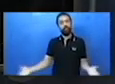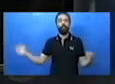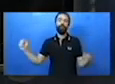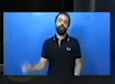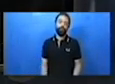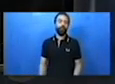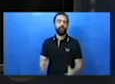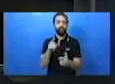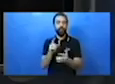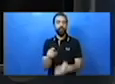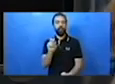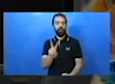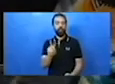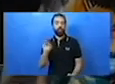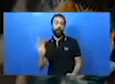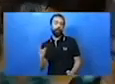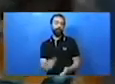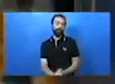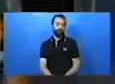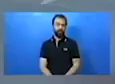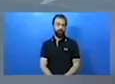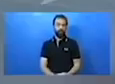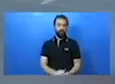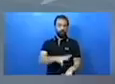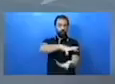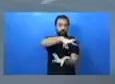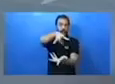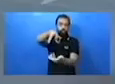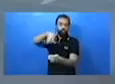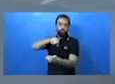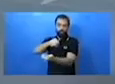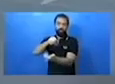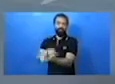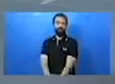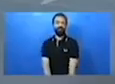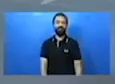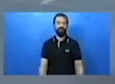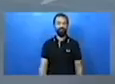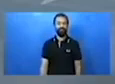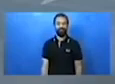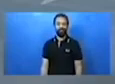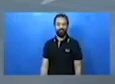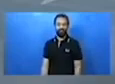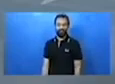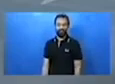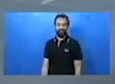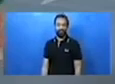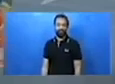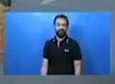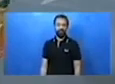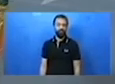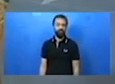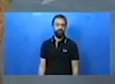são? 24. Quer dizer, o inteiro, tudo que eu tenho, eu peguei tudo que eu tenho. Tudo que eu